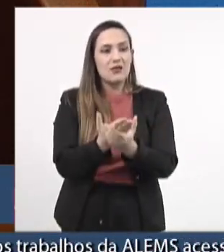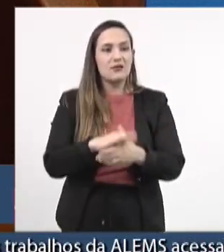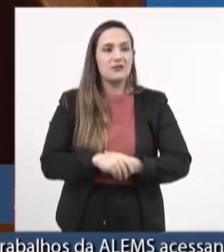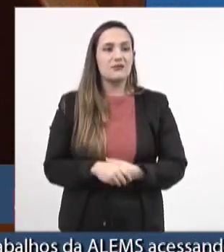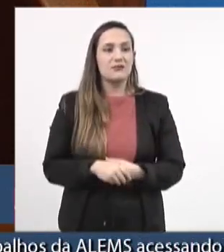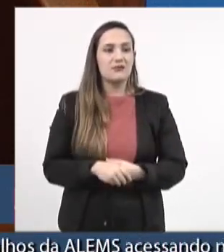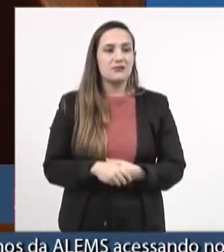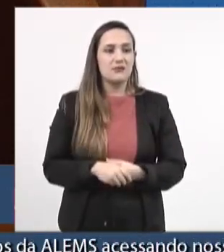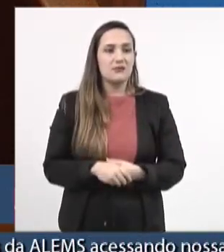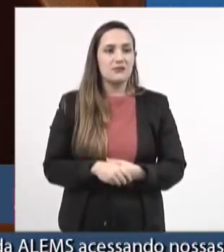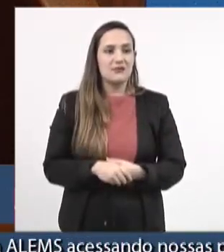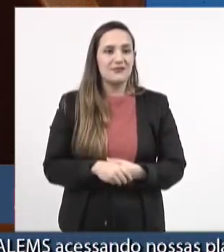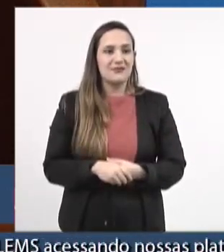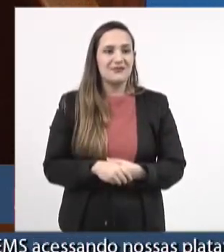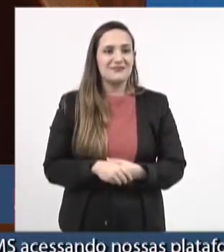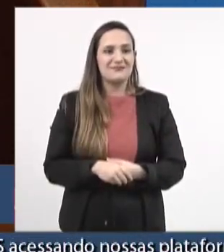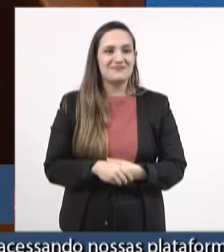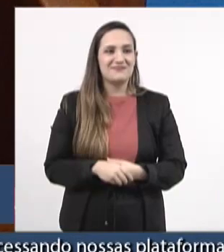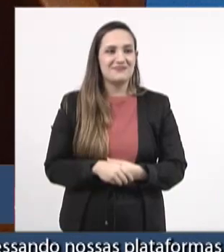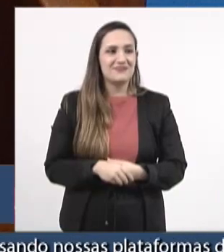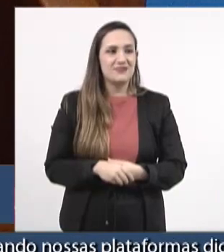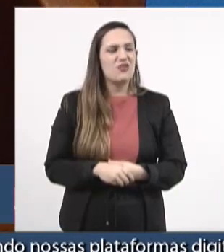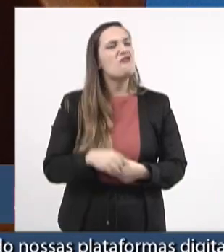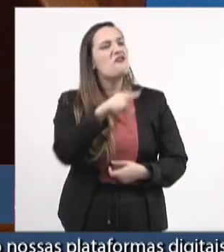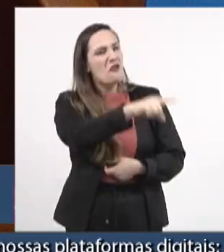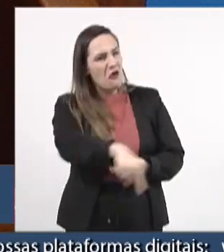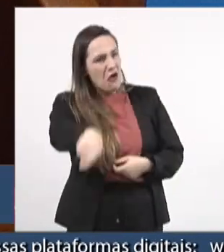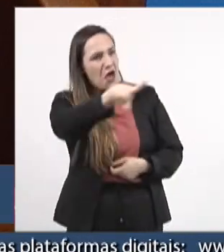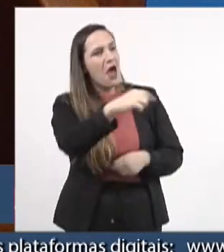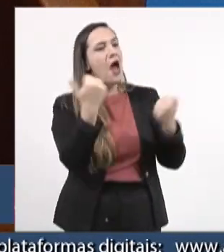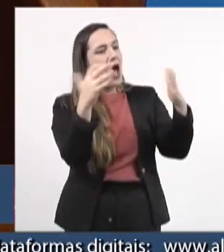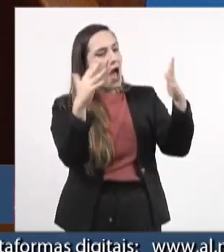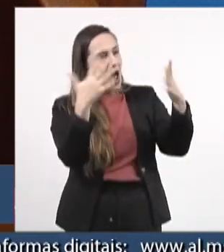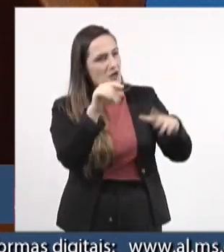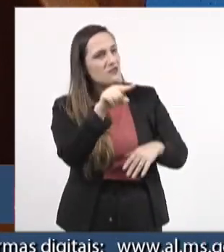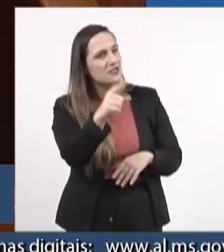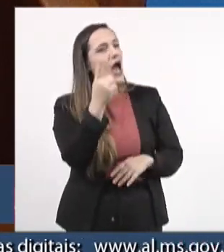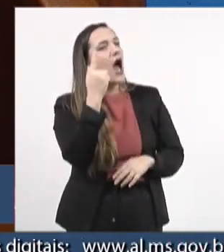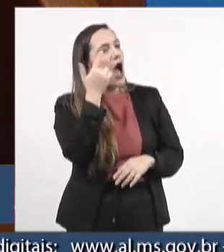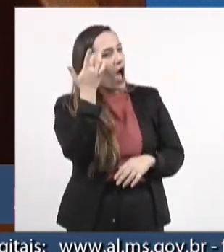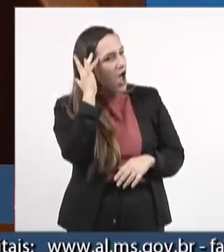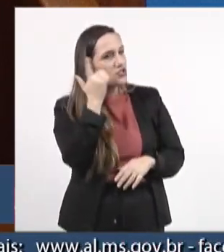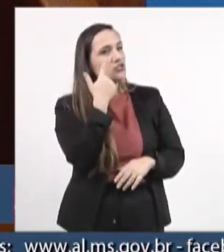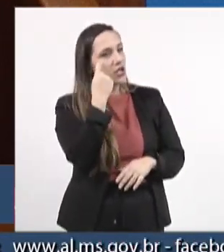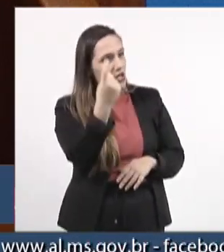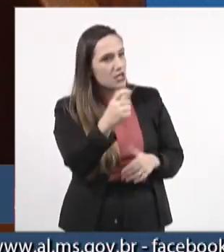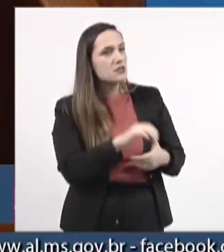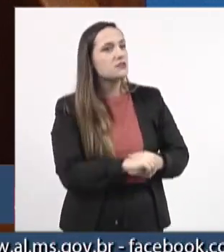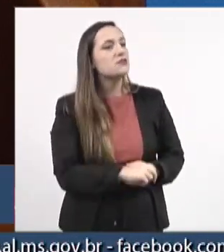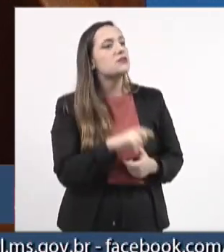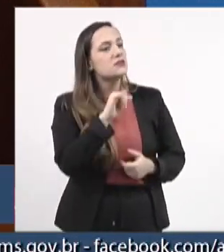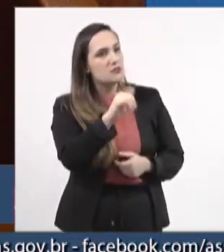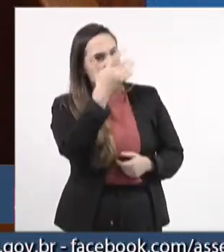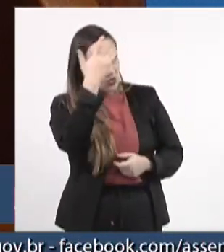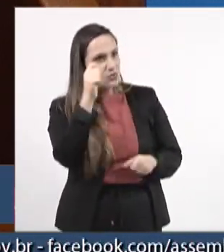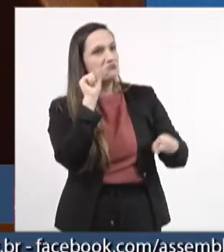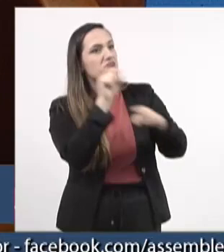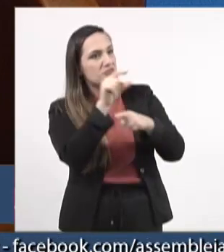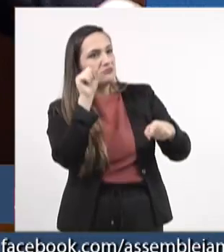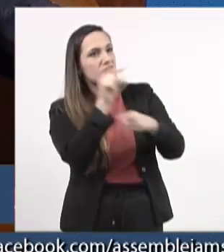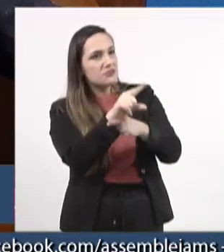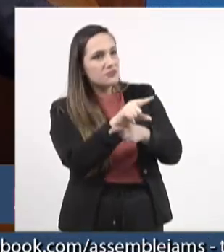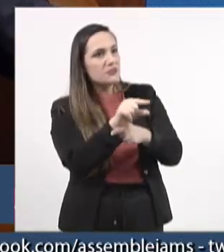eu acho engraçado que vocês aí que bateram palma, vocês acham interessante quando alguém faz uma crítica a um ditador